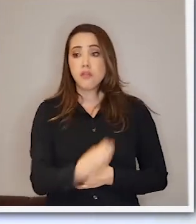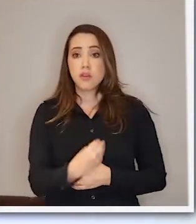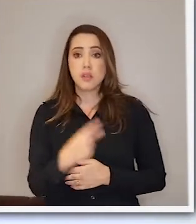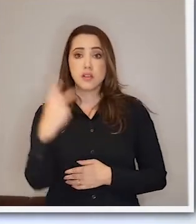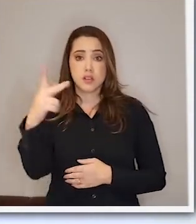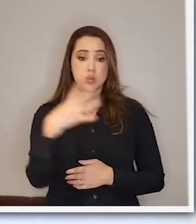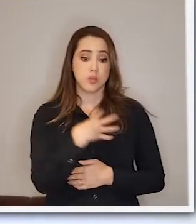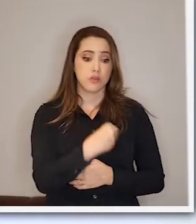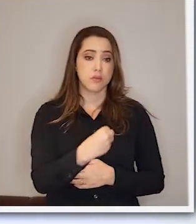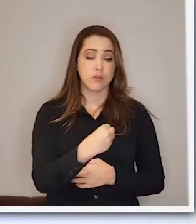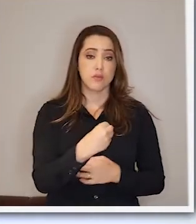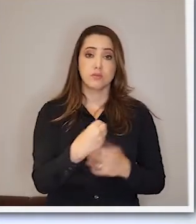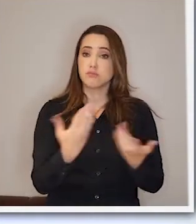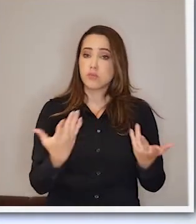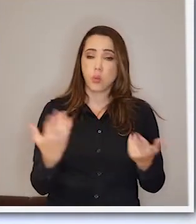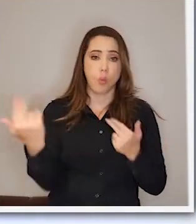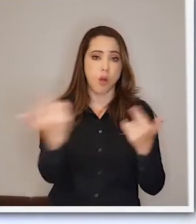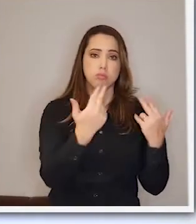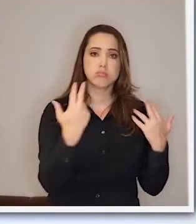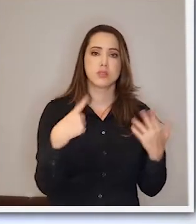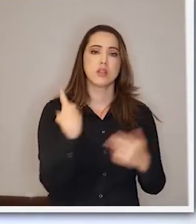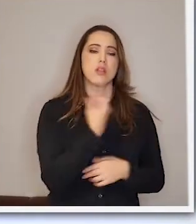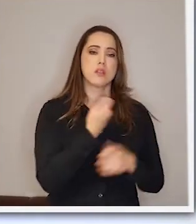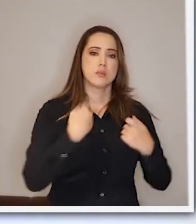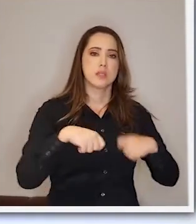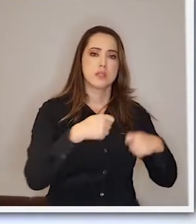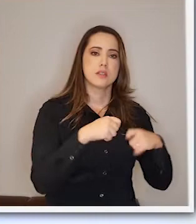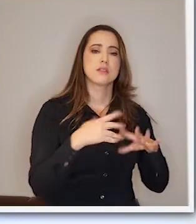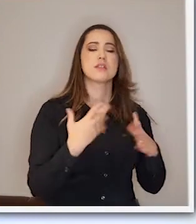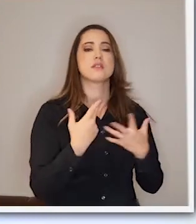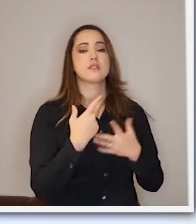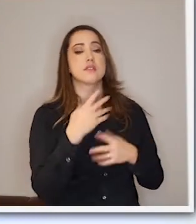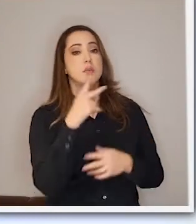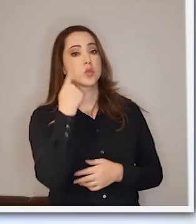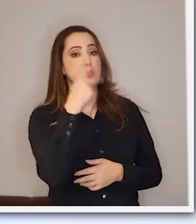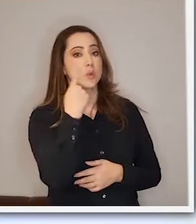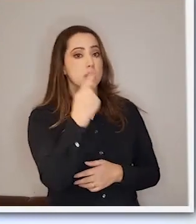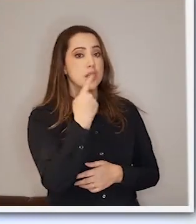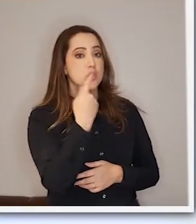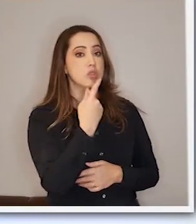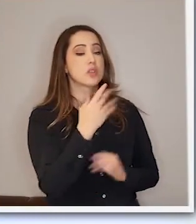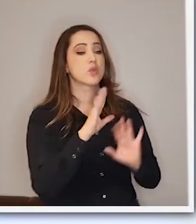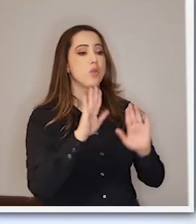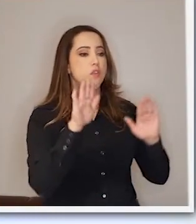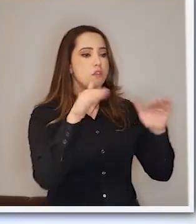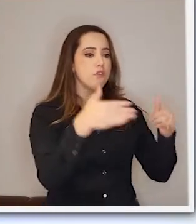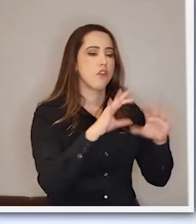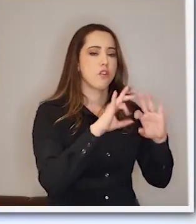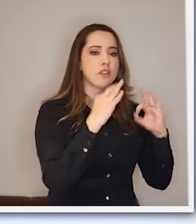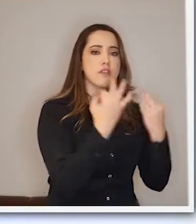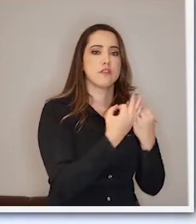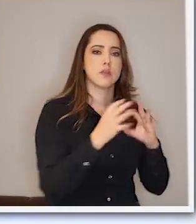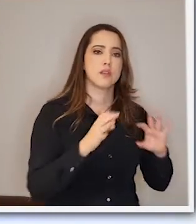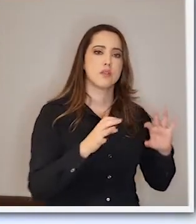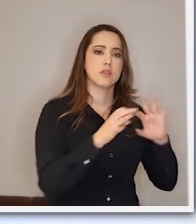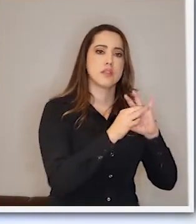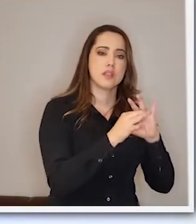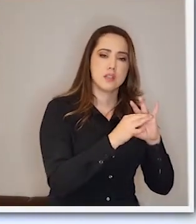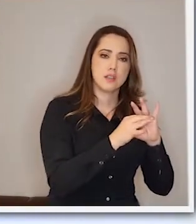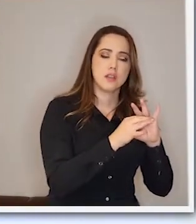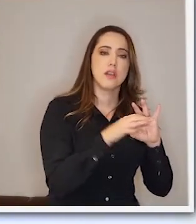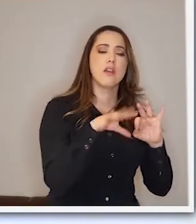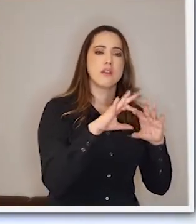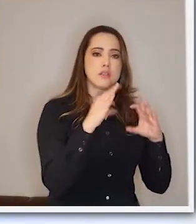naturalidade, como acontece na minha família e na família de vocês. Então nós precisamos fazer políticas públicas para as famílias, como eu falei aqui, de